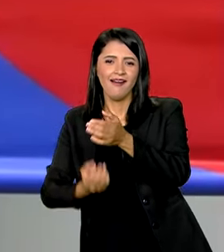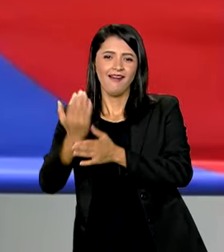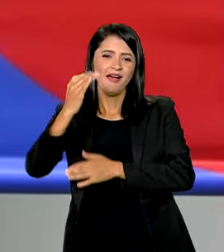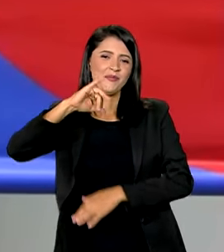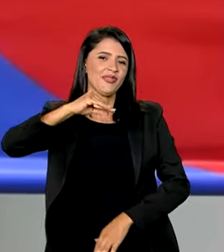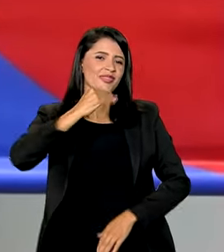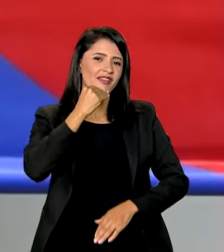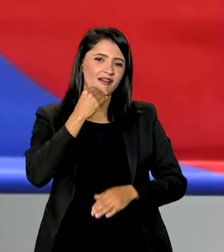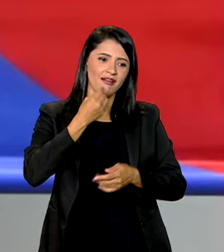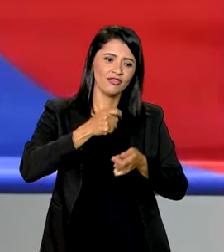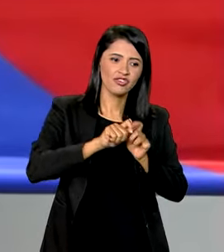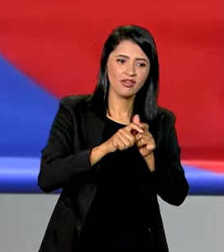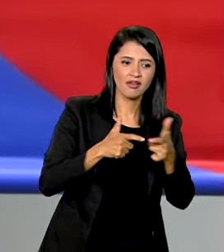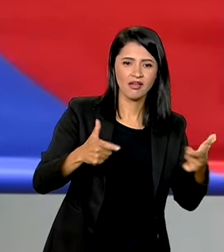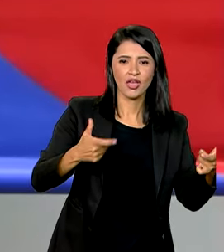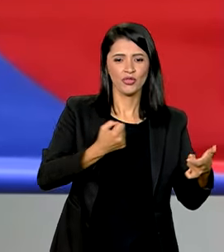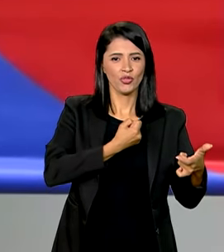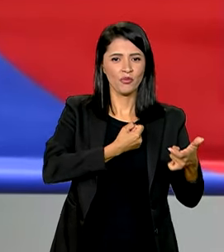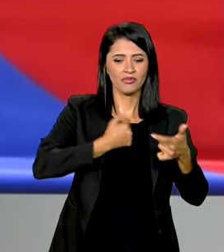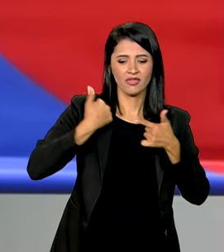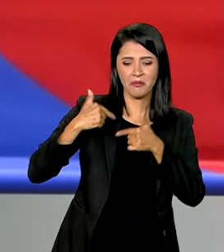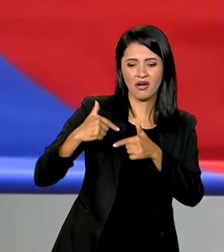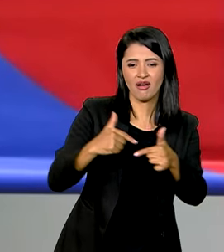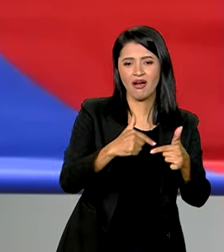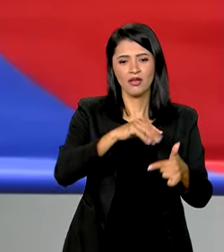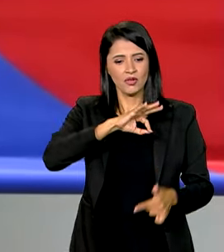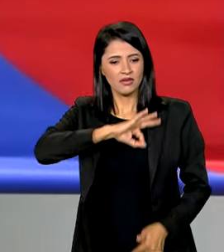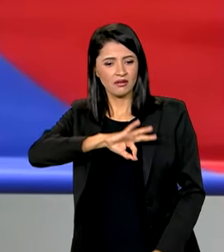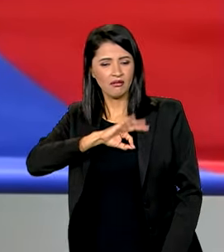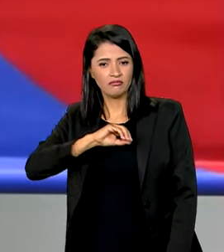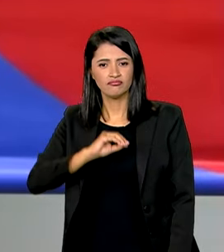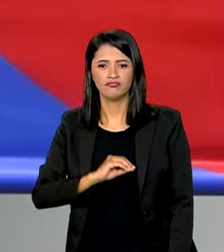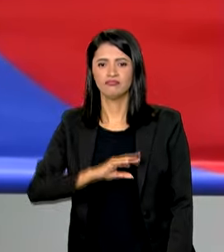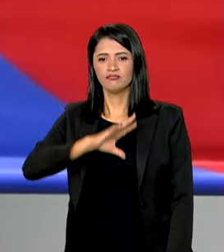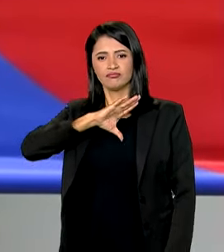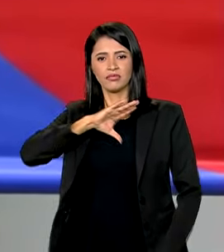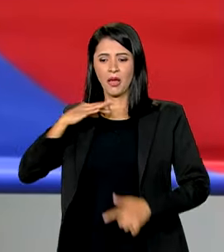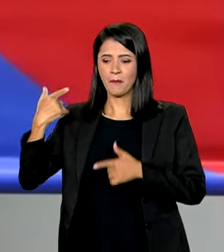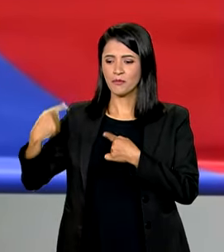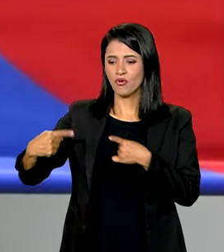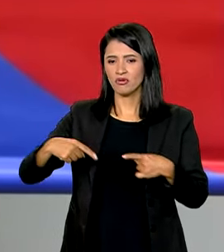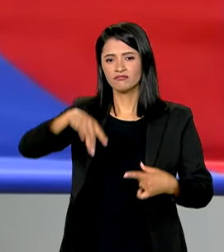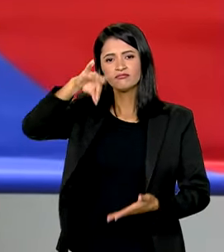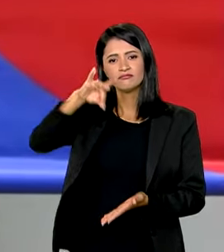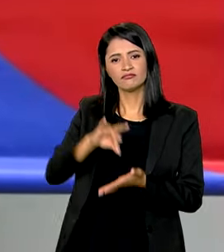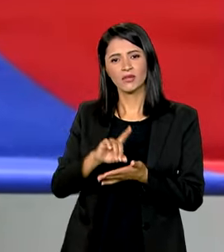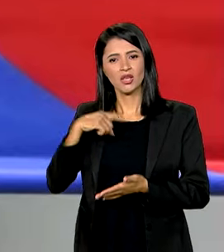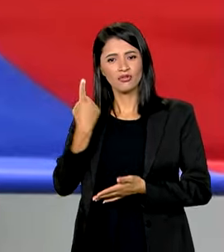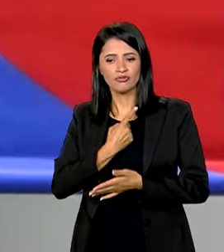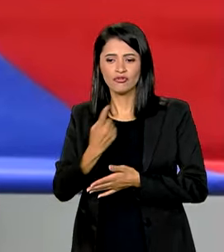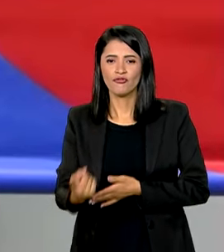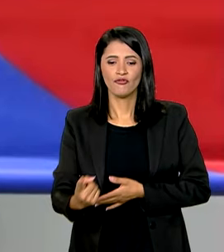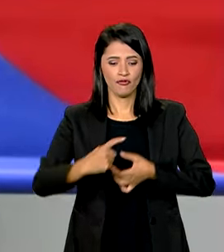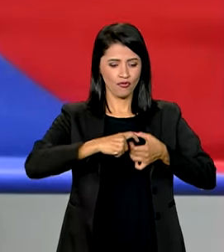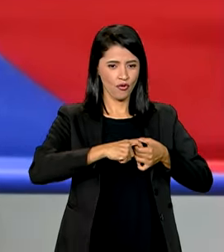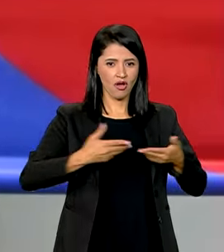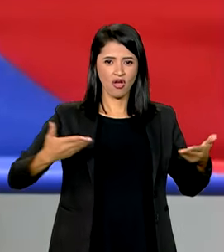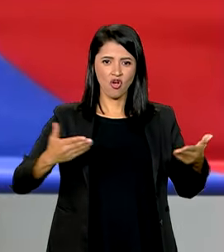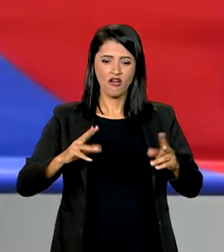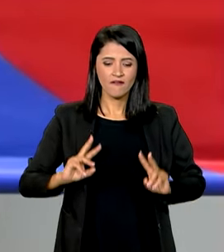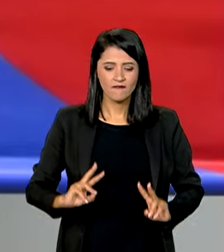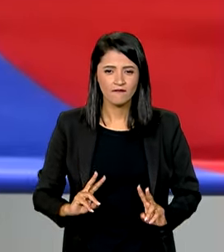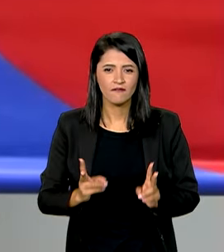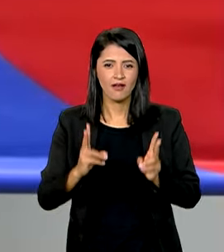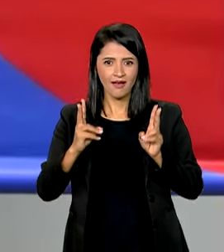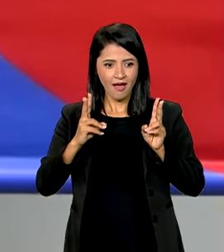de crescimento do emprego, do crescimento do salário, a política consistente de que nós retomamos de valorização